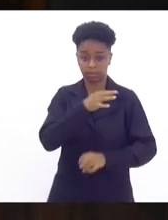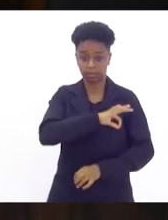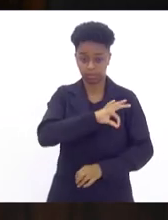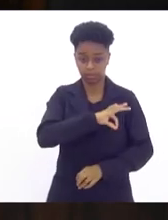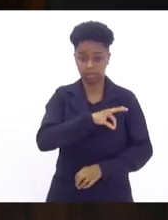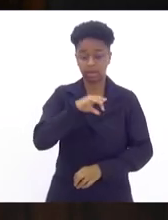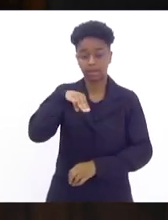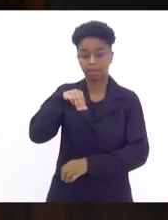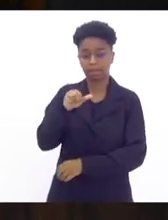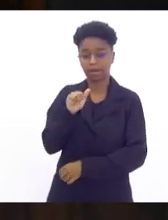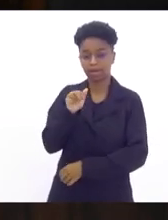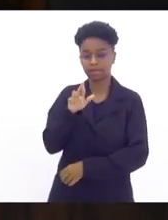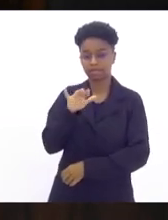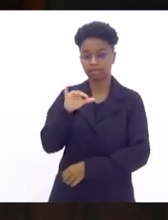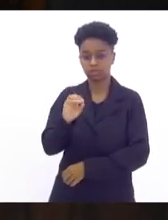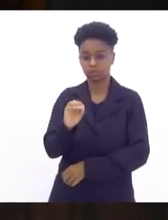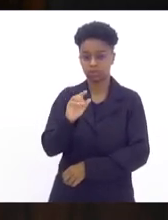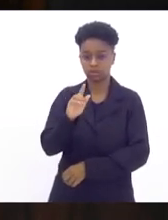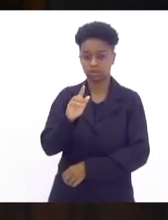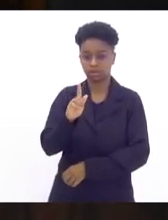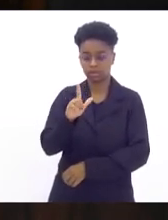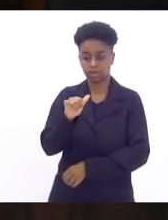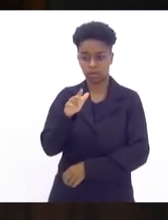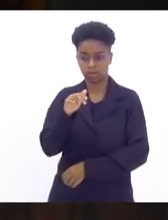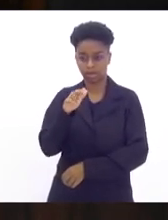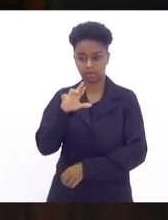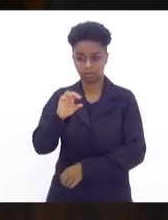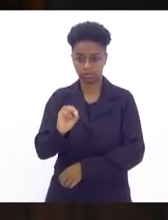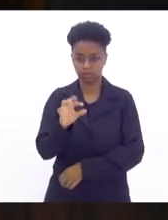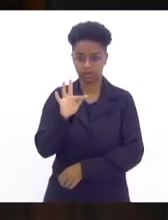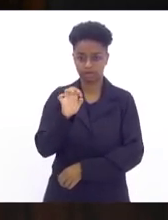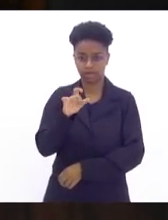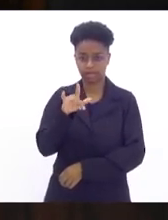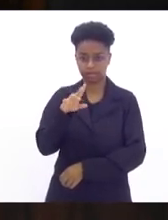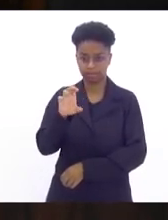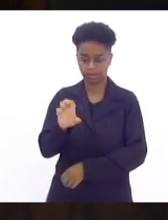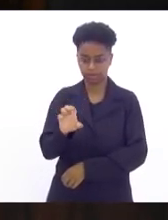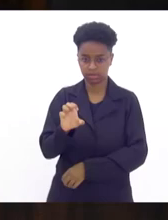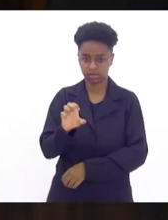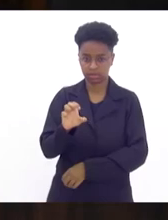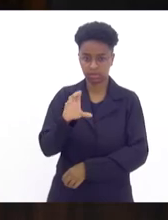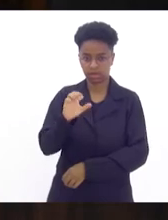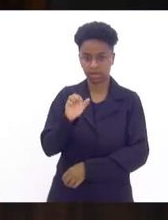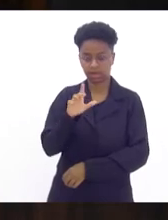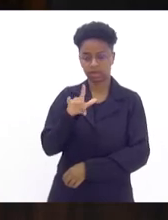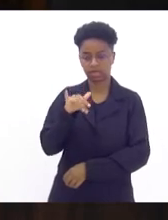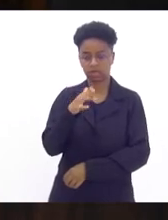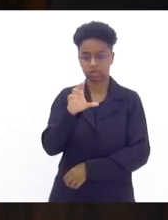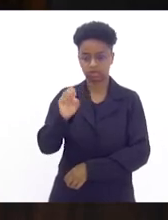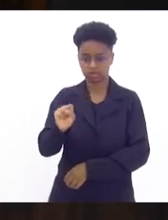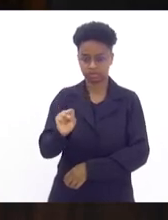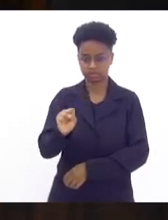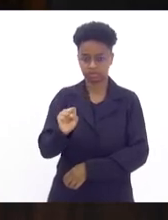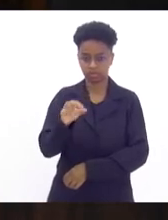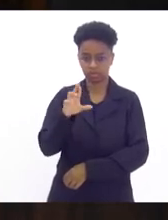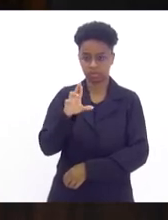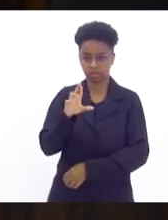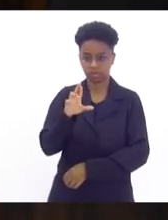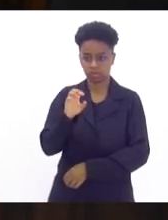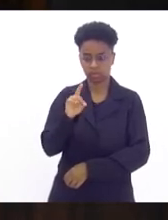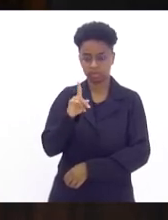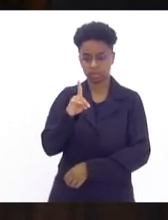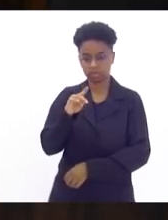Márcio Gualberto Deputado Felipe Soares deputado Carlinhos BNH Deputado Rodrigo